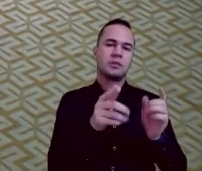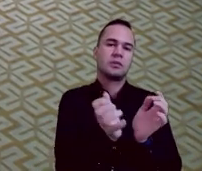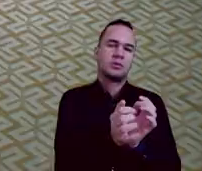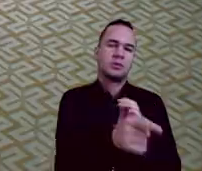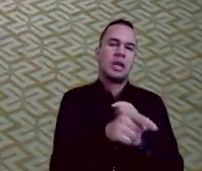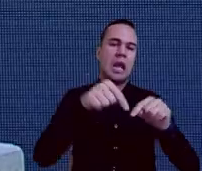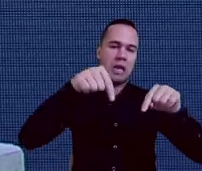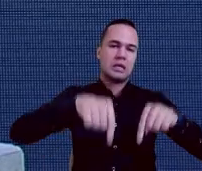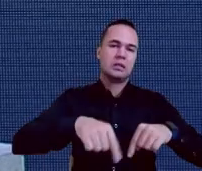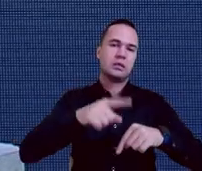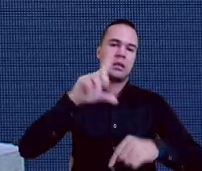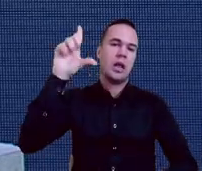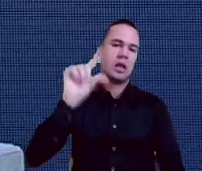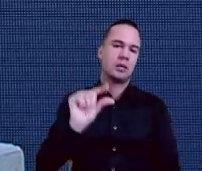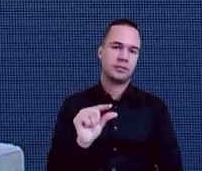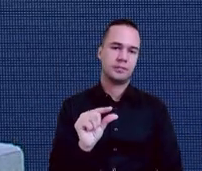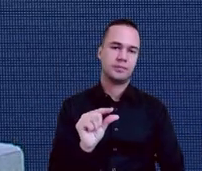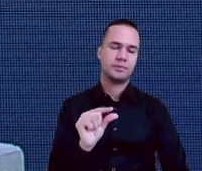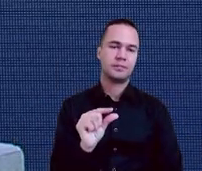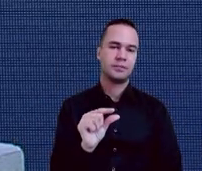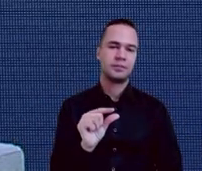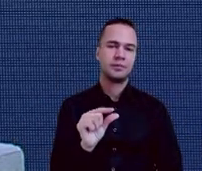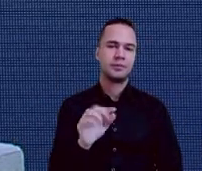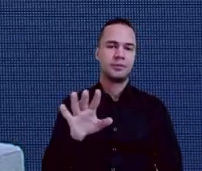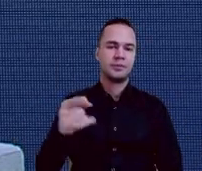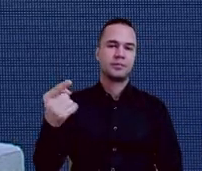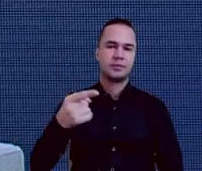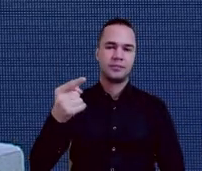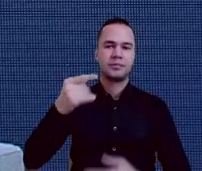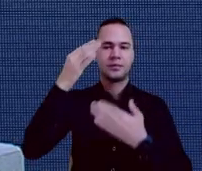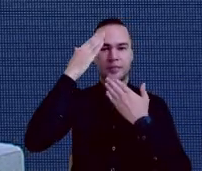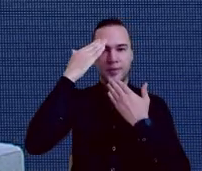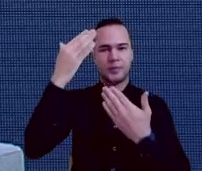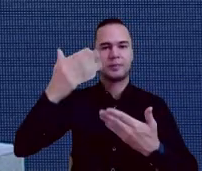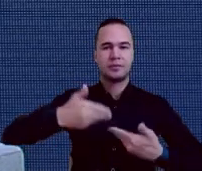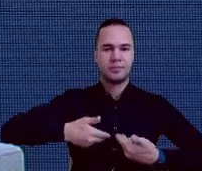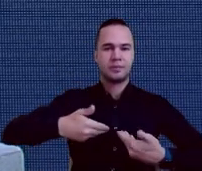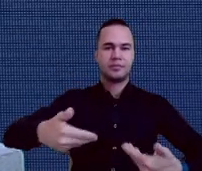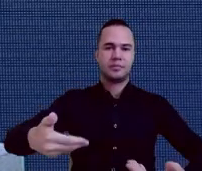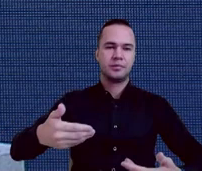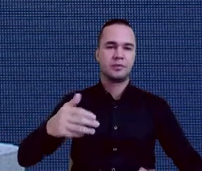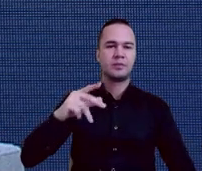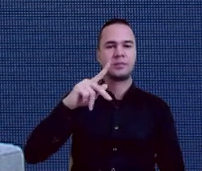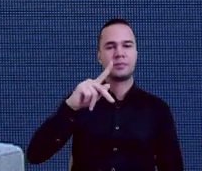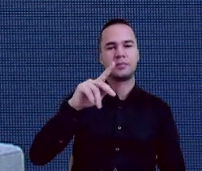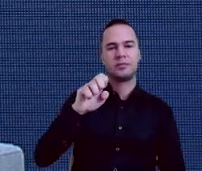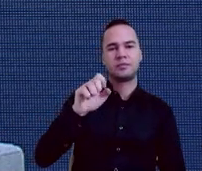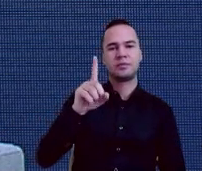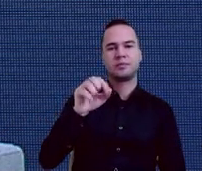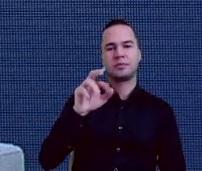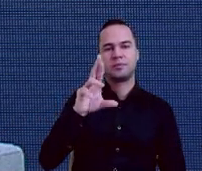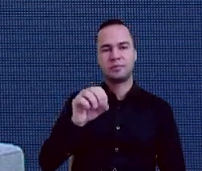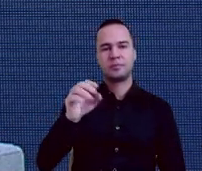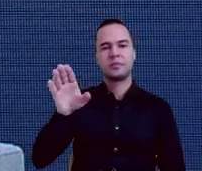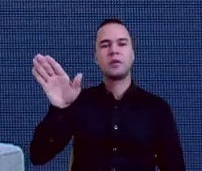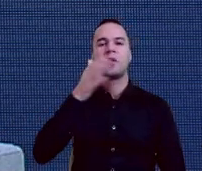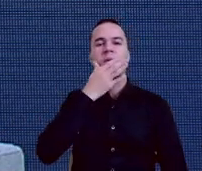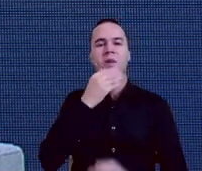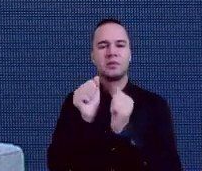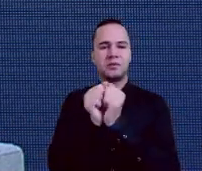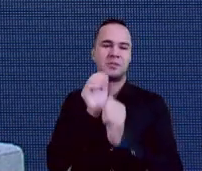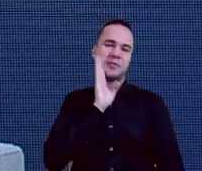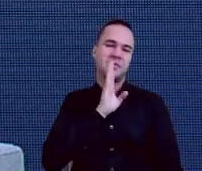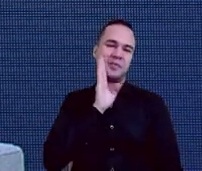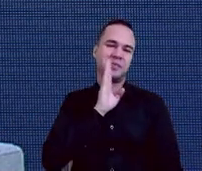de maior baixa primeiro eu queria agradecer ao convite e tá com o Pedro com Borges aqui então